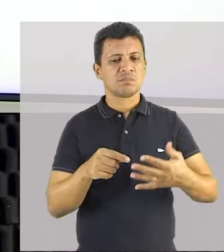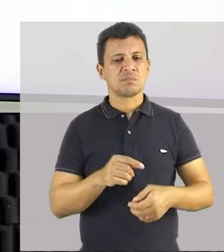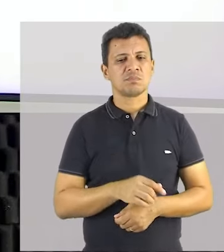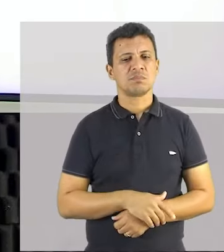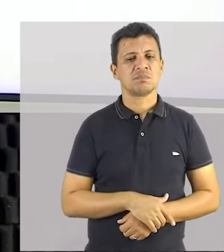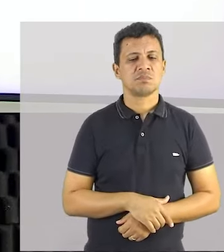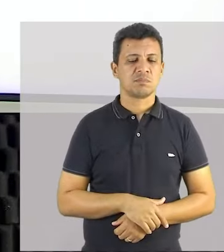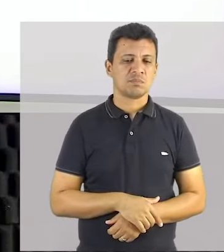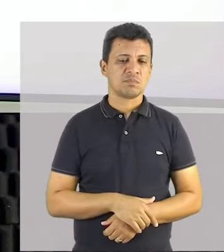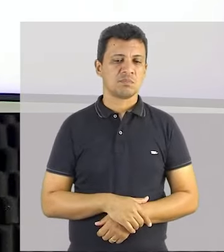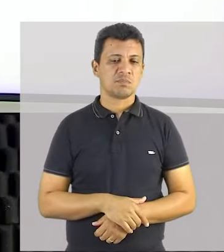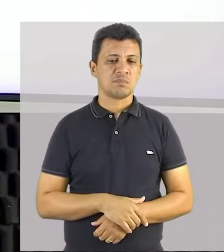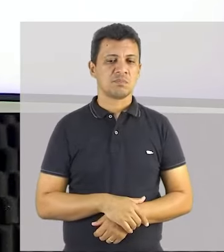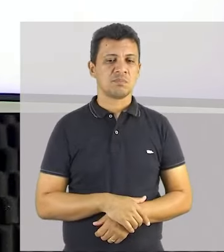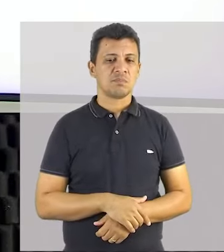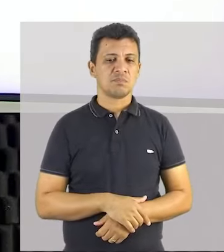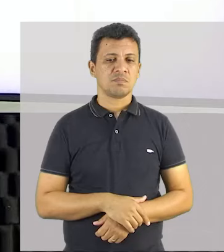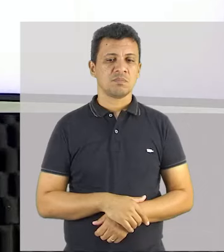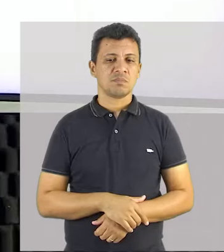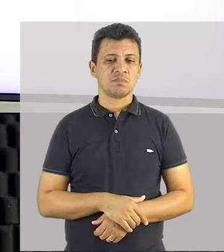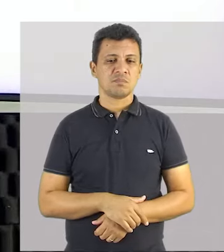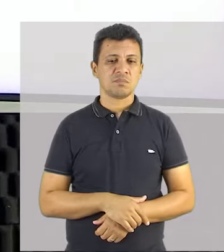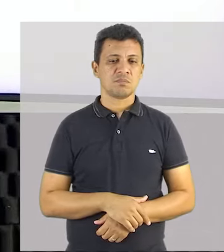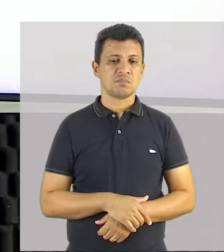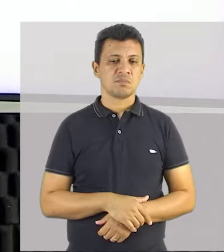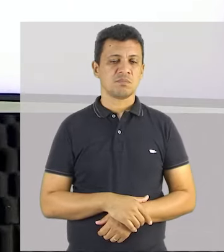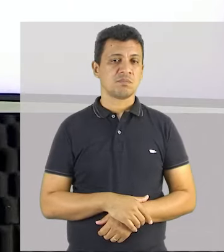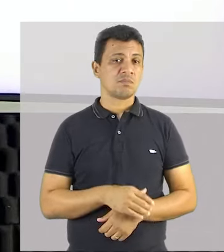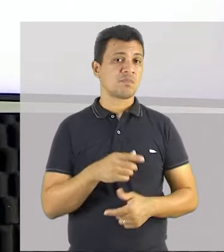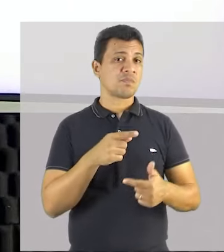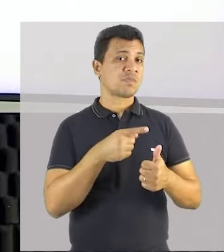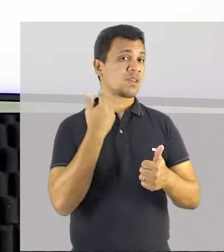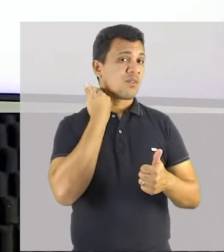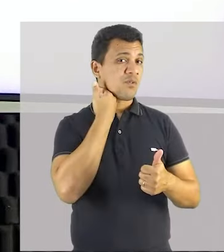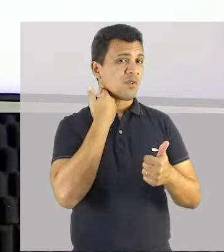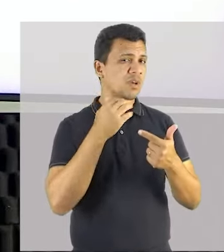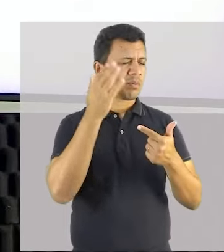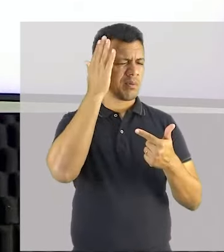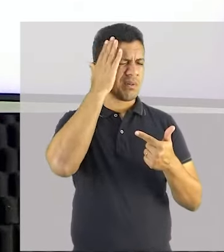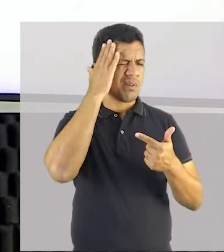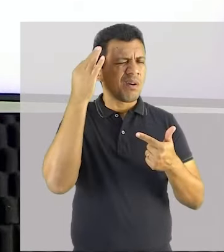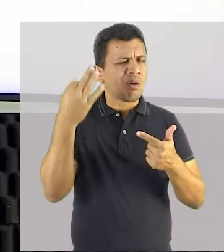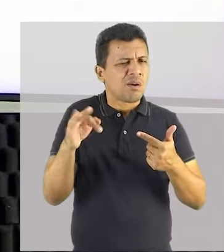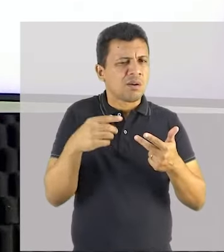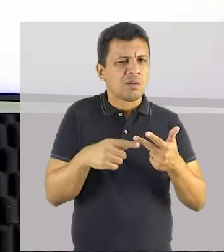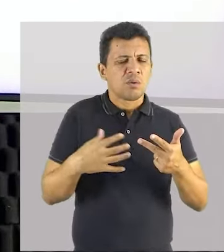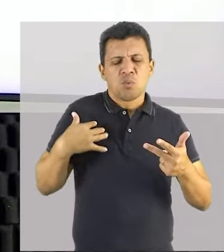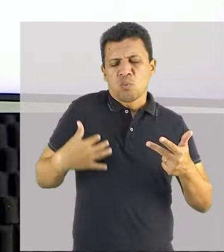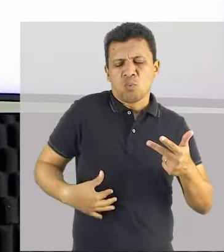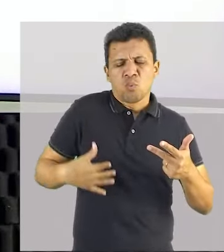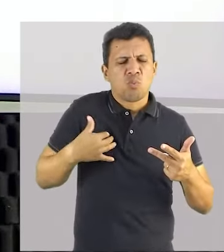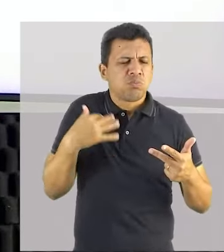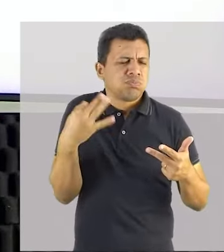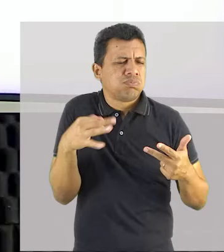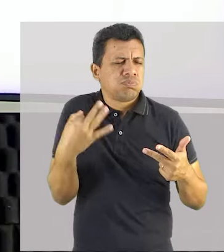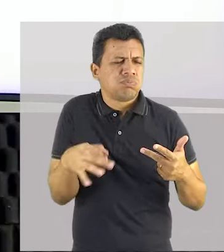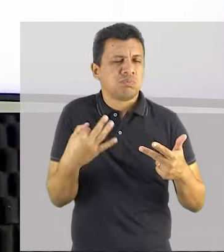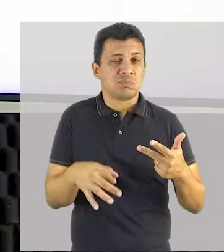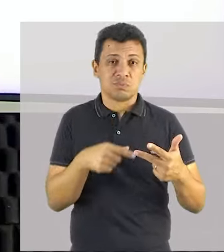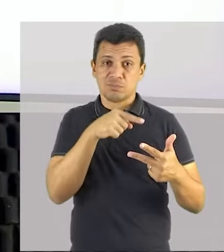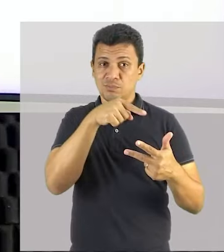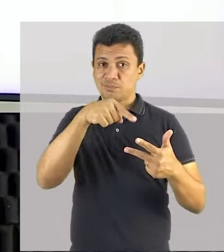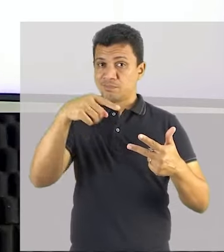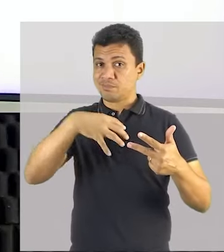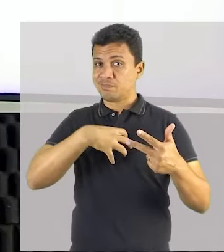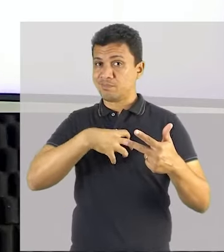lá e febre dor de cabeça e dor muscular então a gente